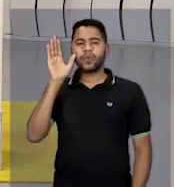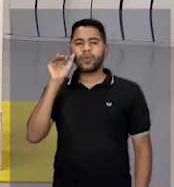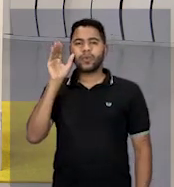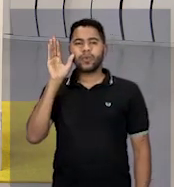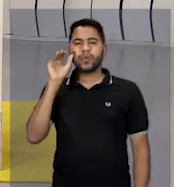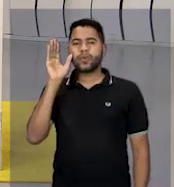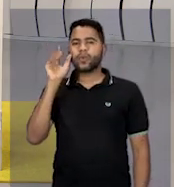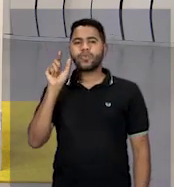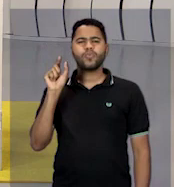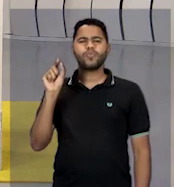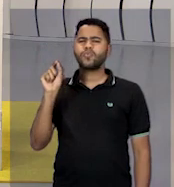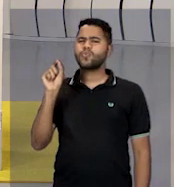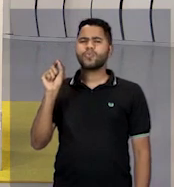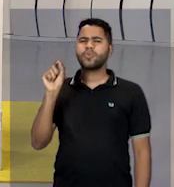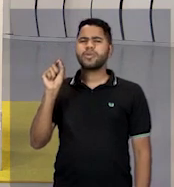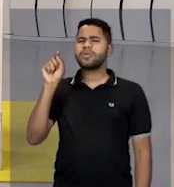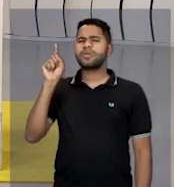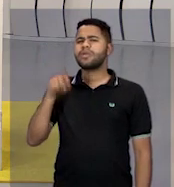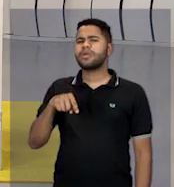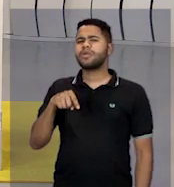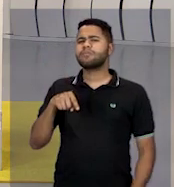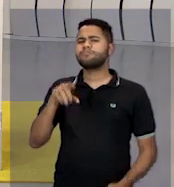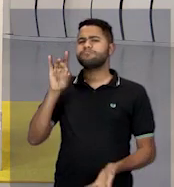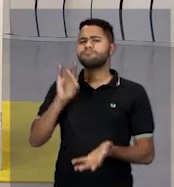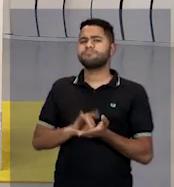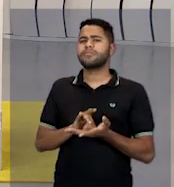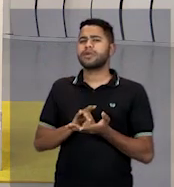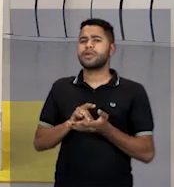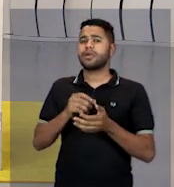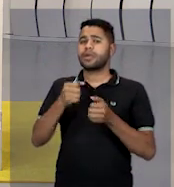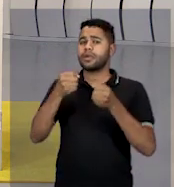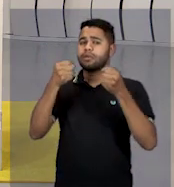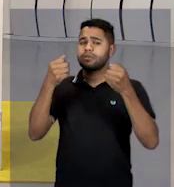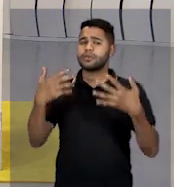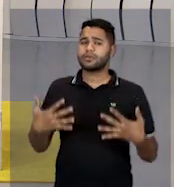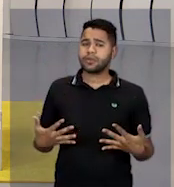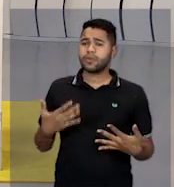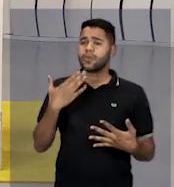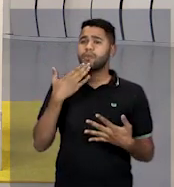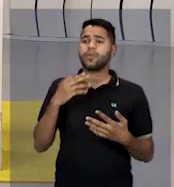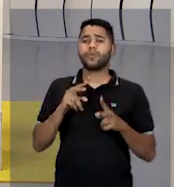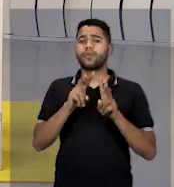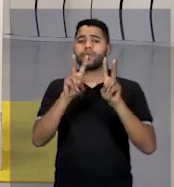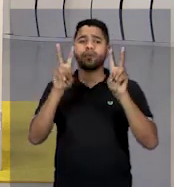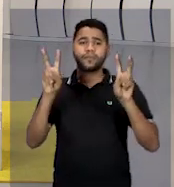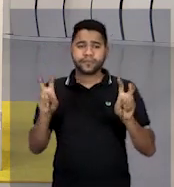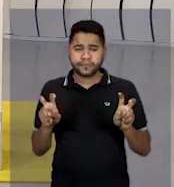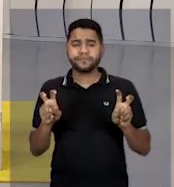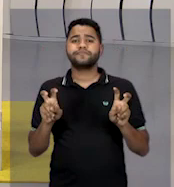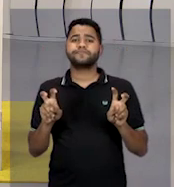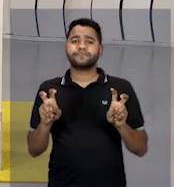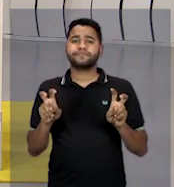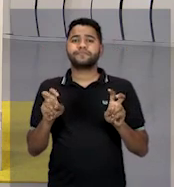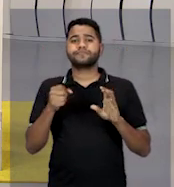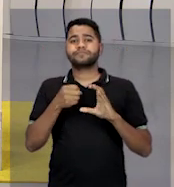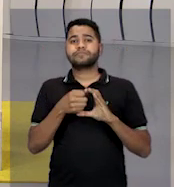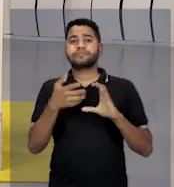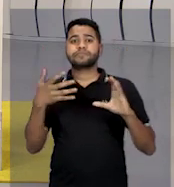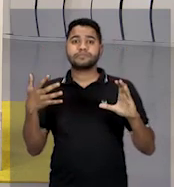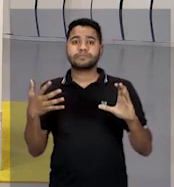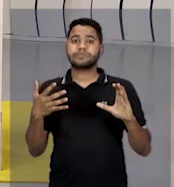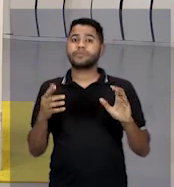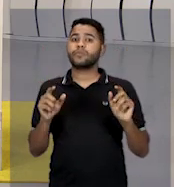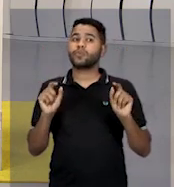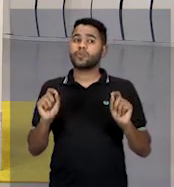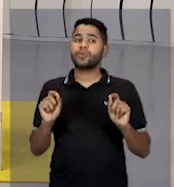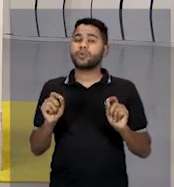sobre o que é, afinal, a descrição, quais são os aspectos, né, que devem